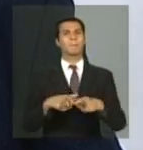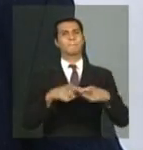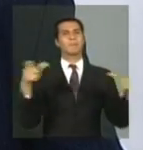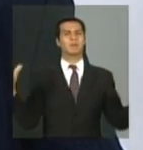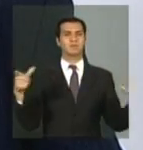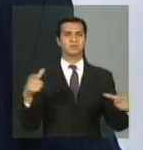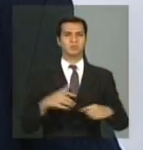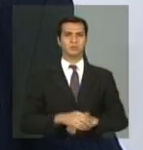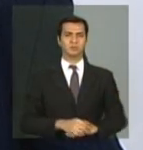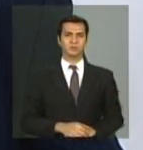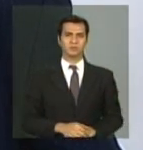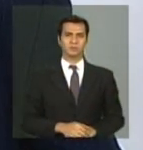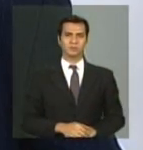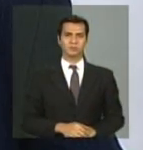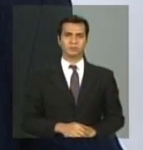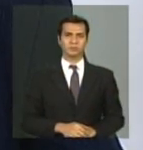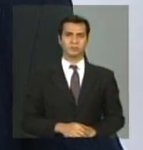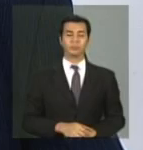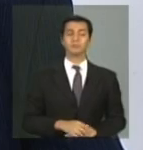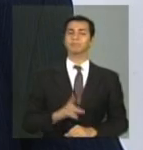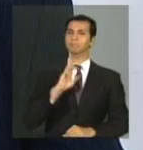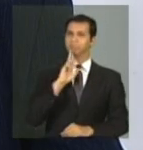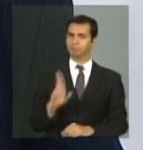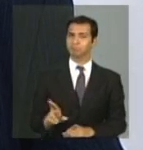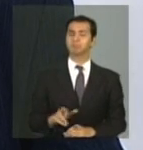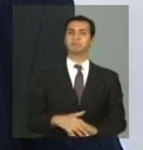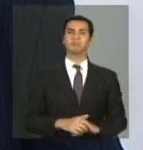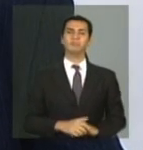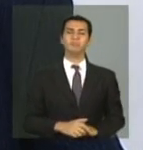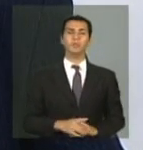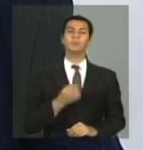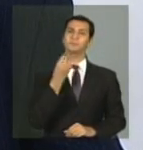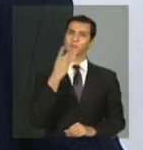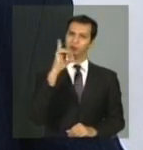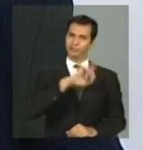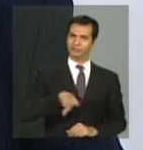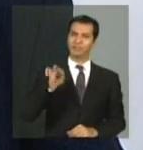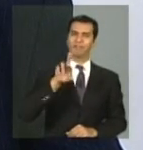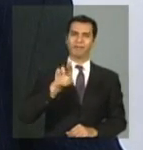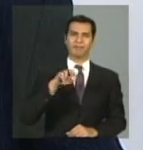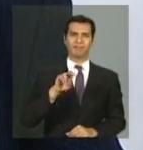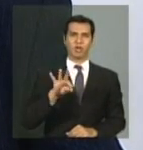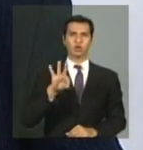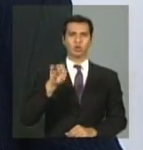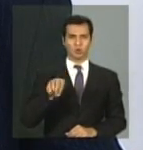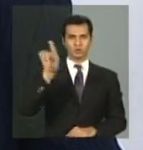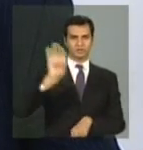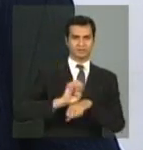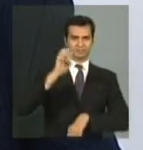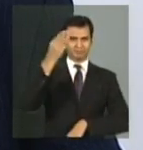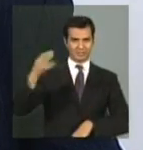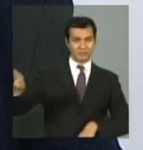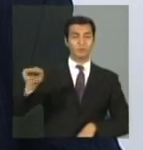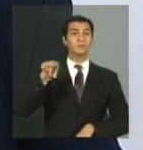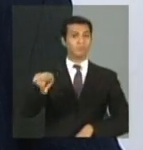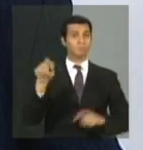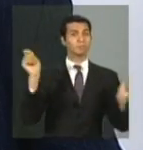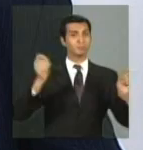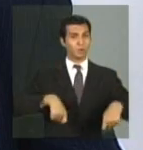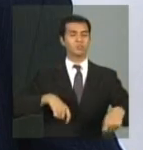Maranhão. Bom dia, Renato. Você pode fazer uma série de